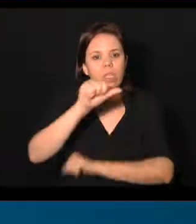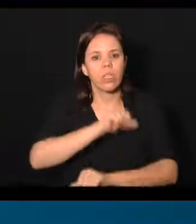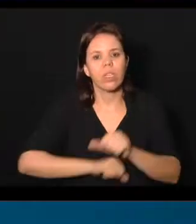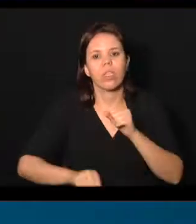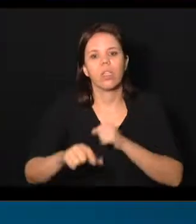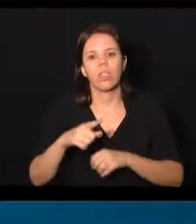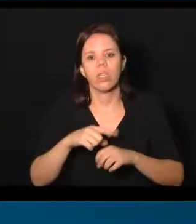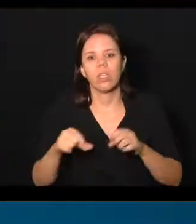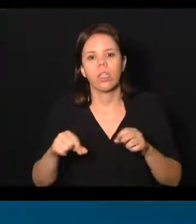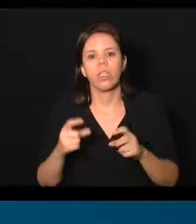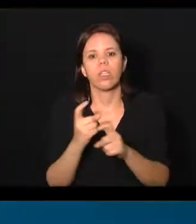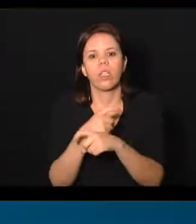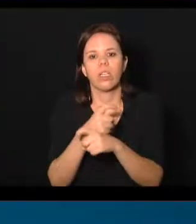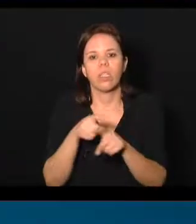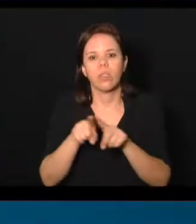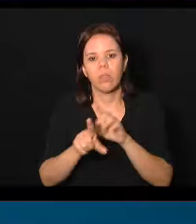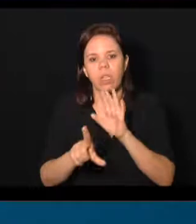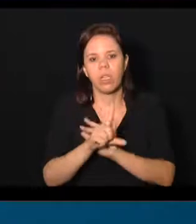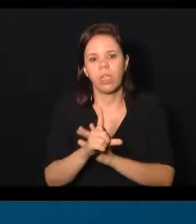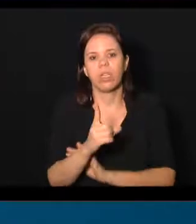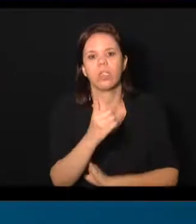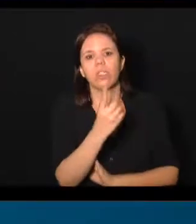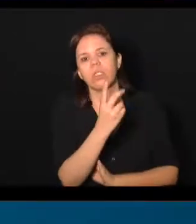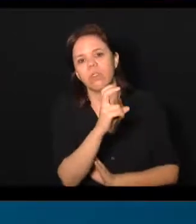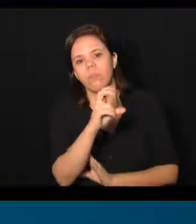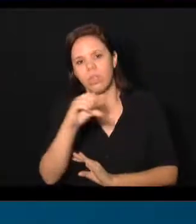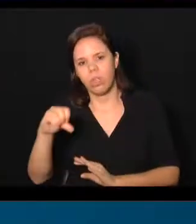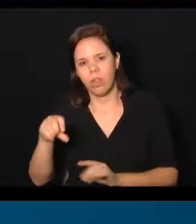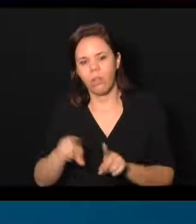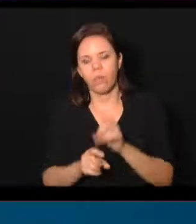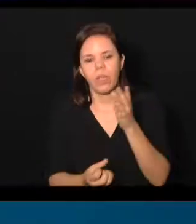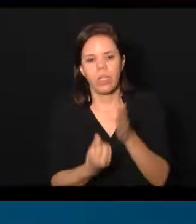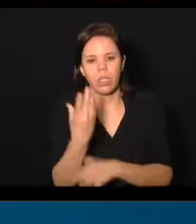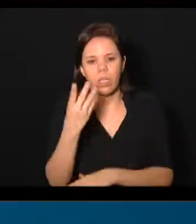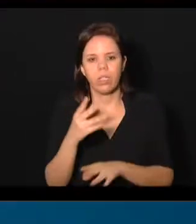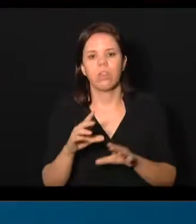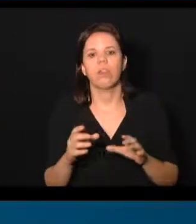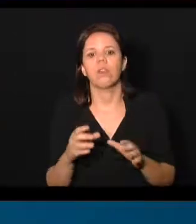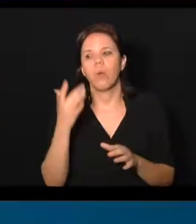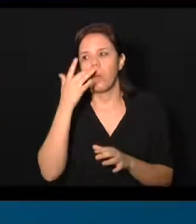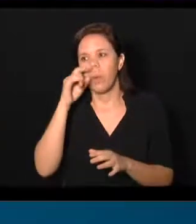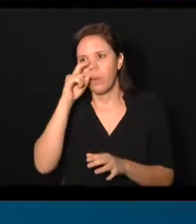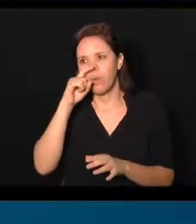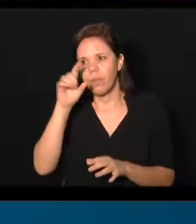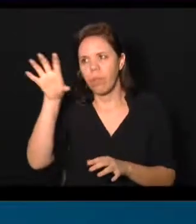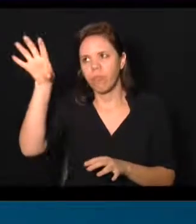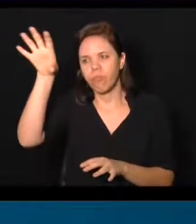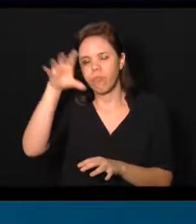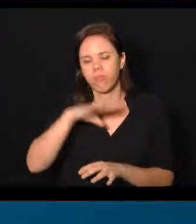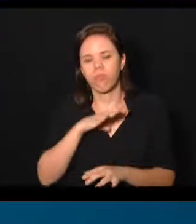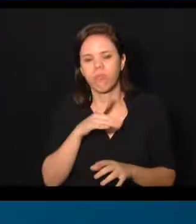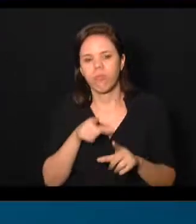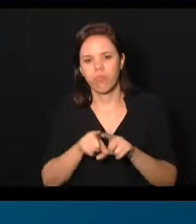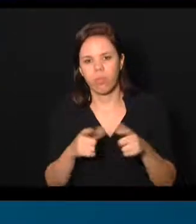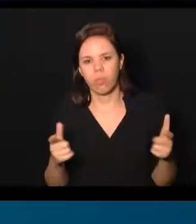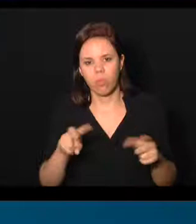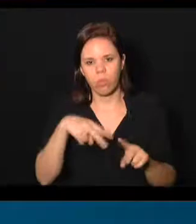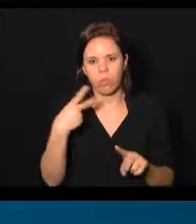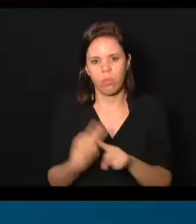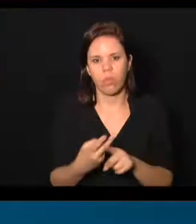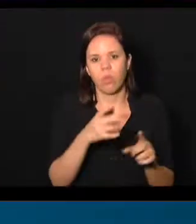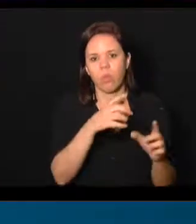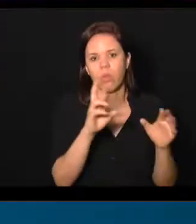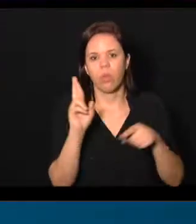Lei 15.059 de 2015, que trata da criação do distrito do Ouro Verde, acrescentando mais pontos